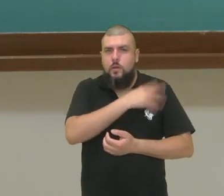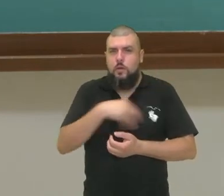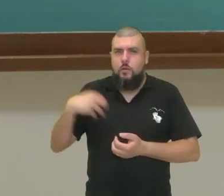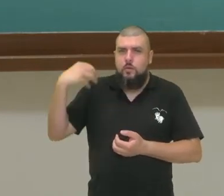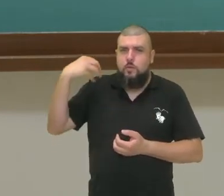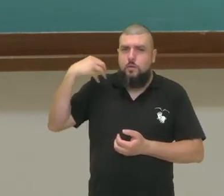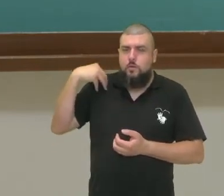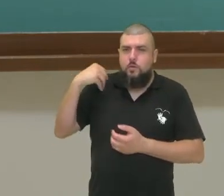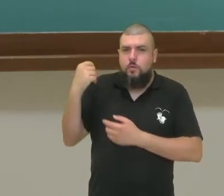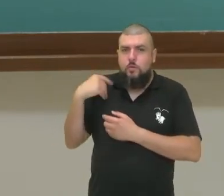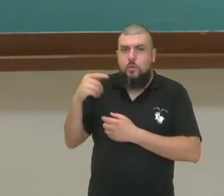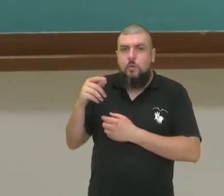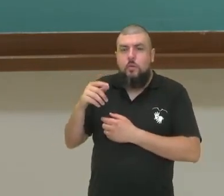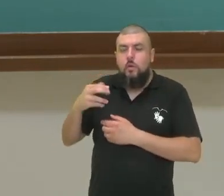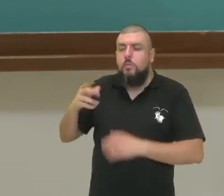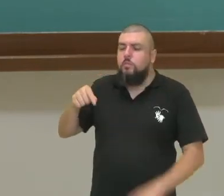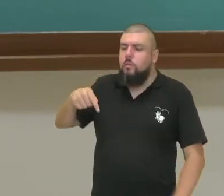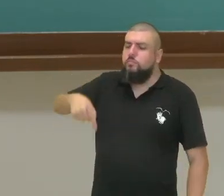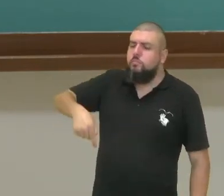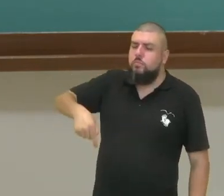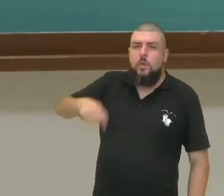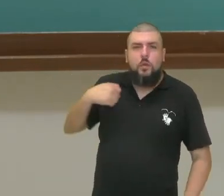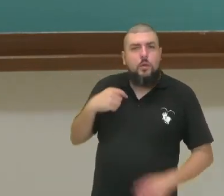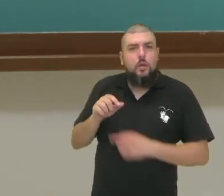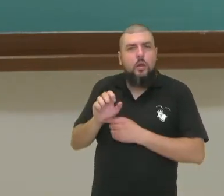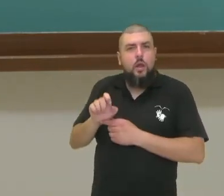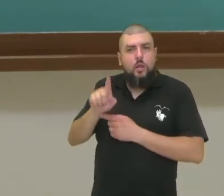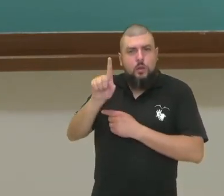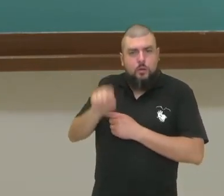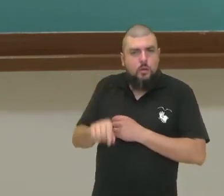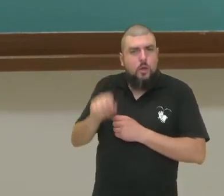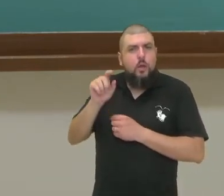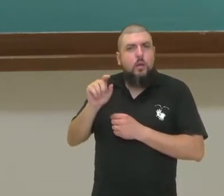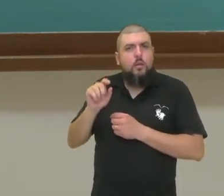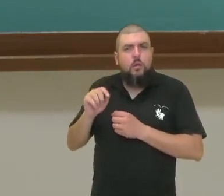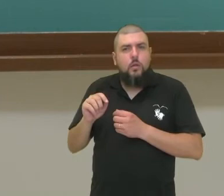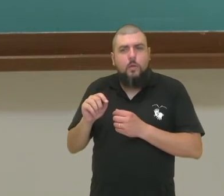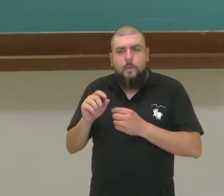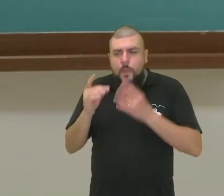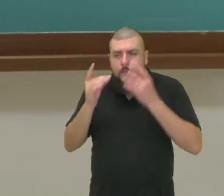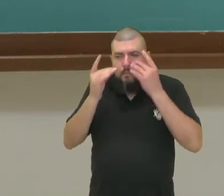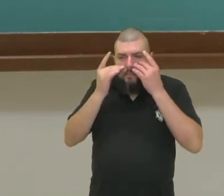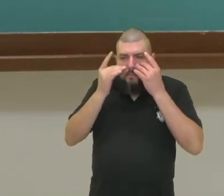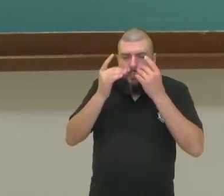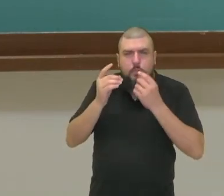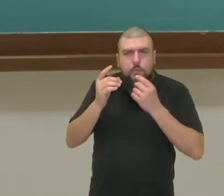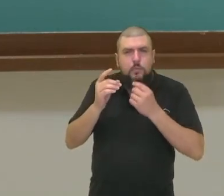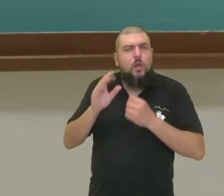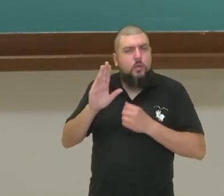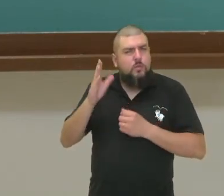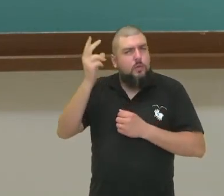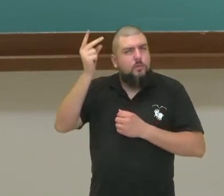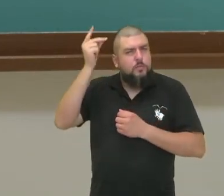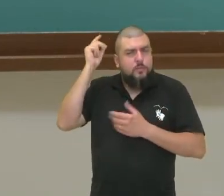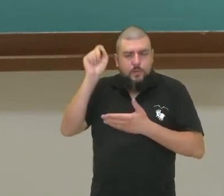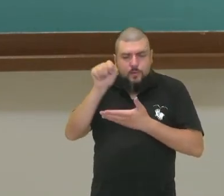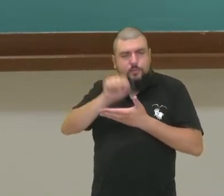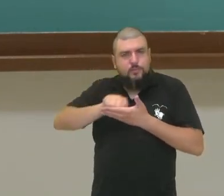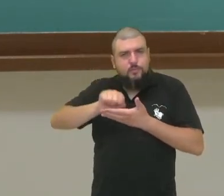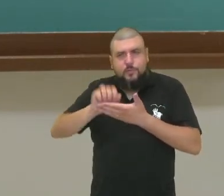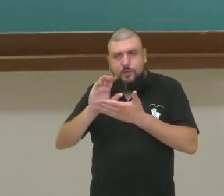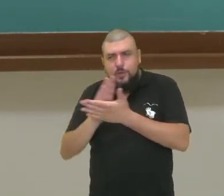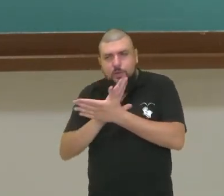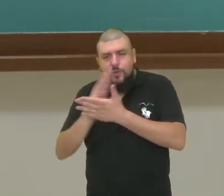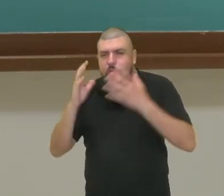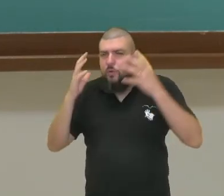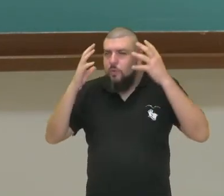para baixo, Aristóteles foi responsável por catalogar algumas espécies de animais, então ele tinha realmente esse contato